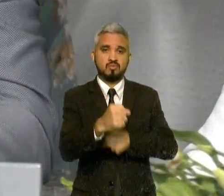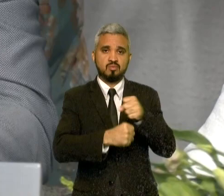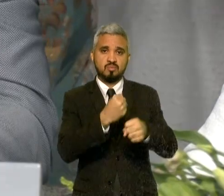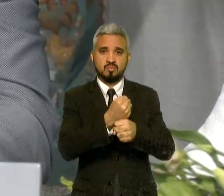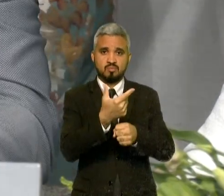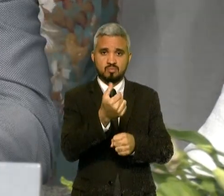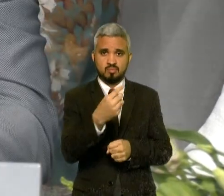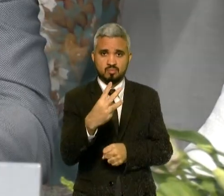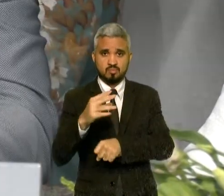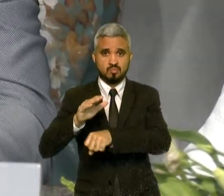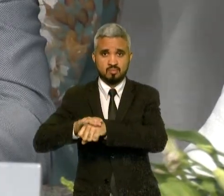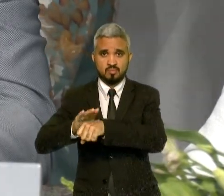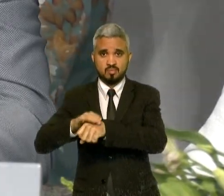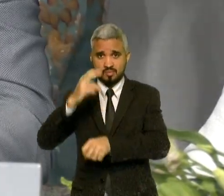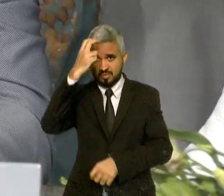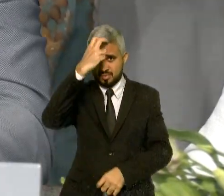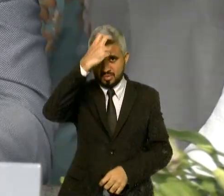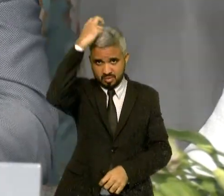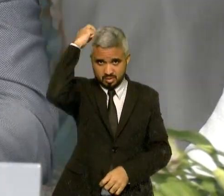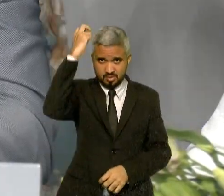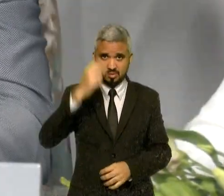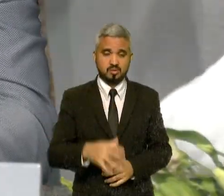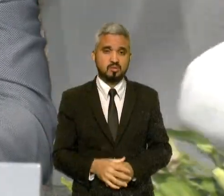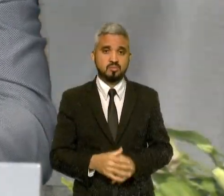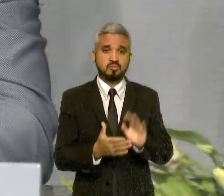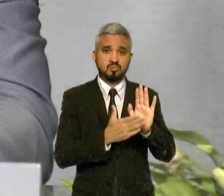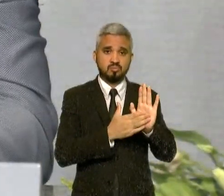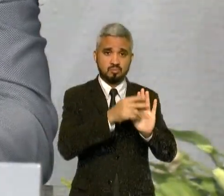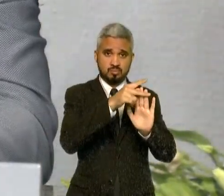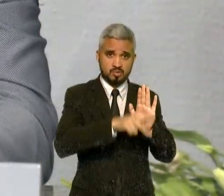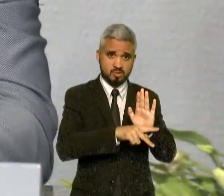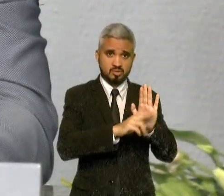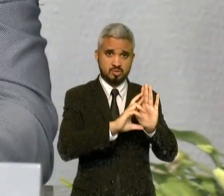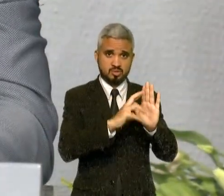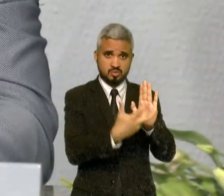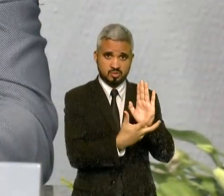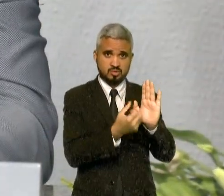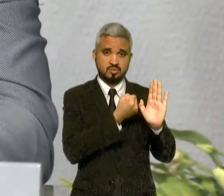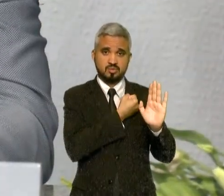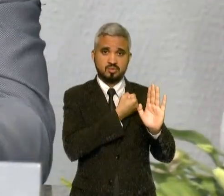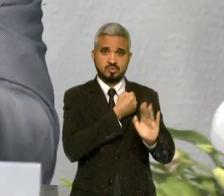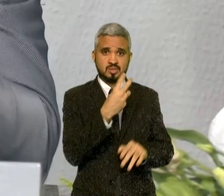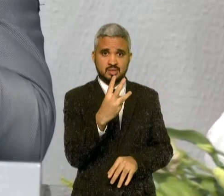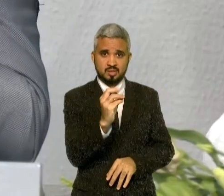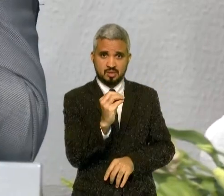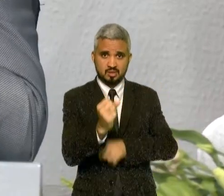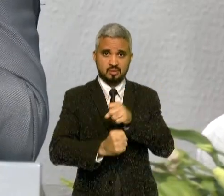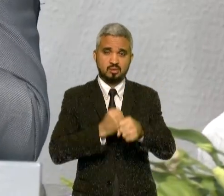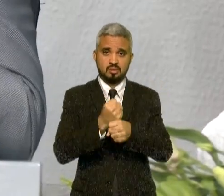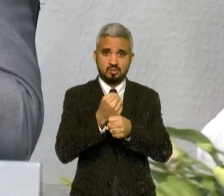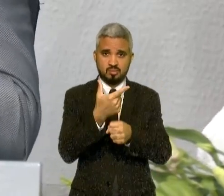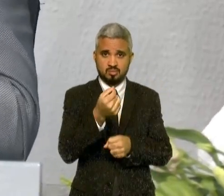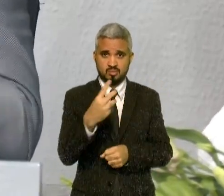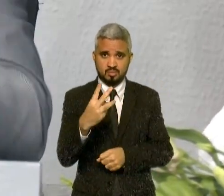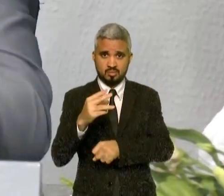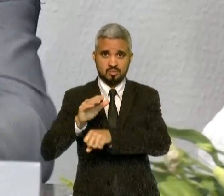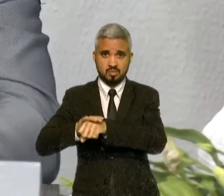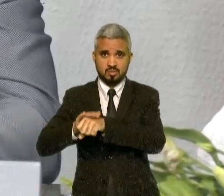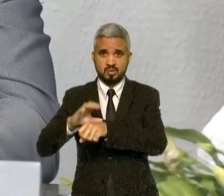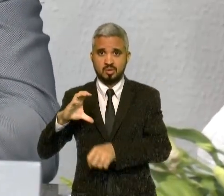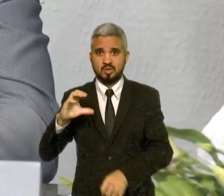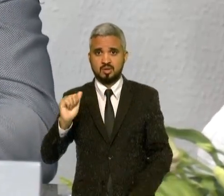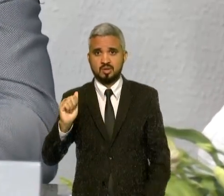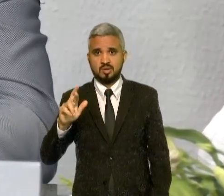autoria do deputado Neto Evangelista. Projeto de resolução legislativa de número 030/2023, de autoria do deputado Carlos